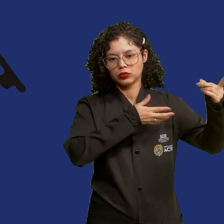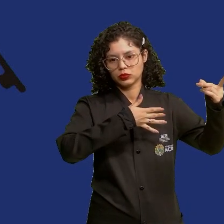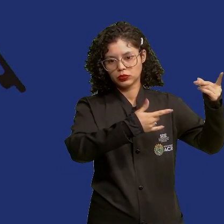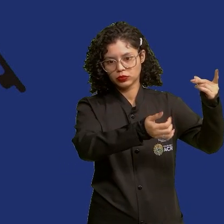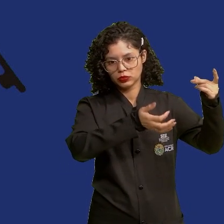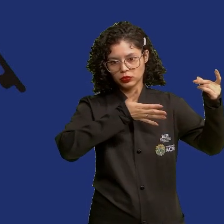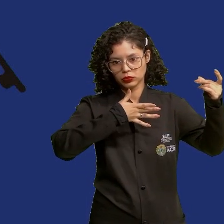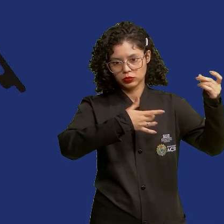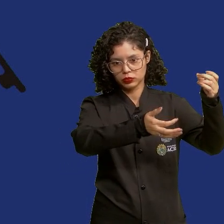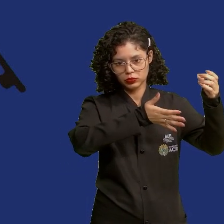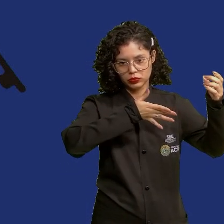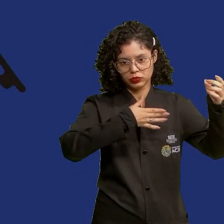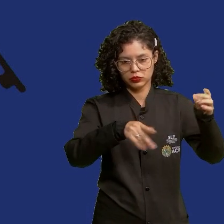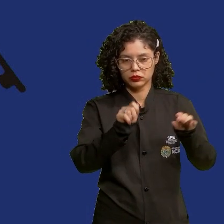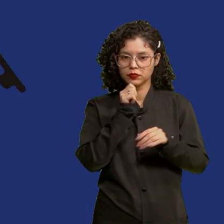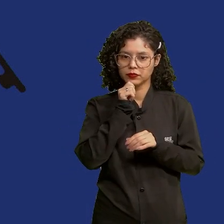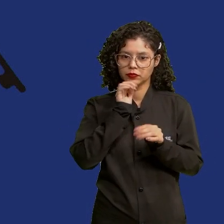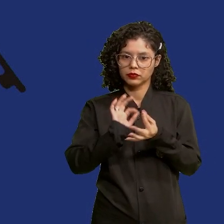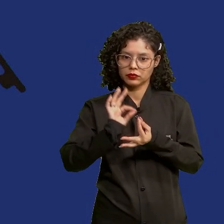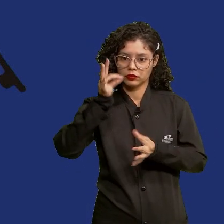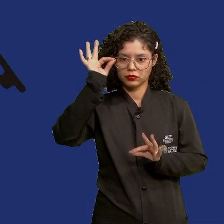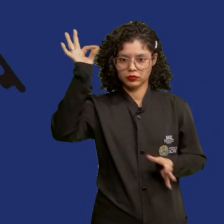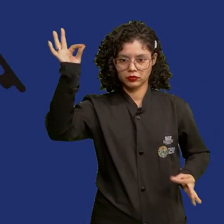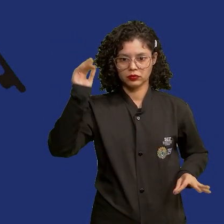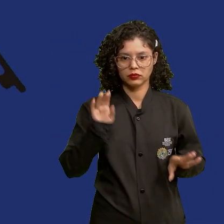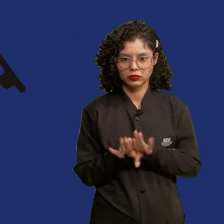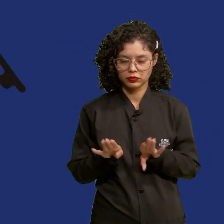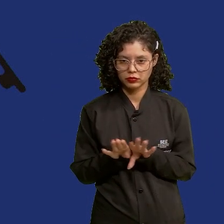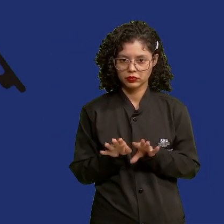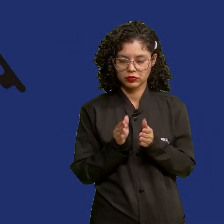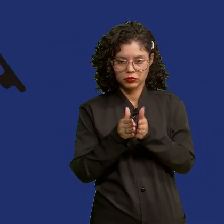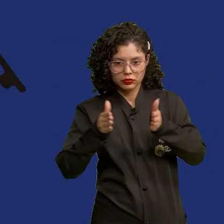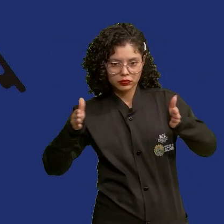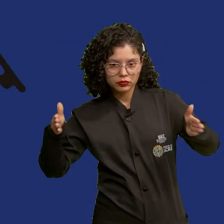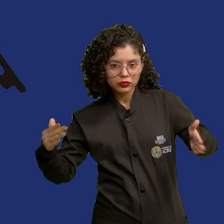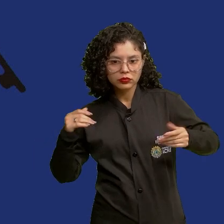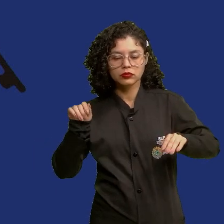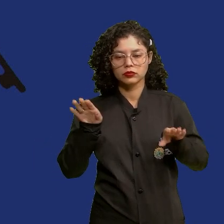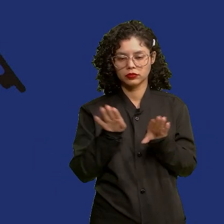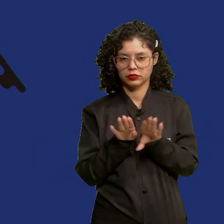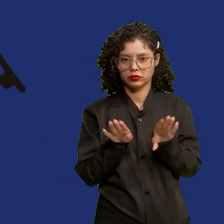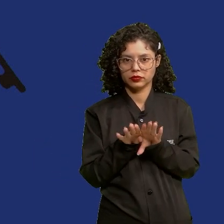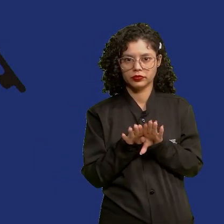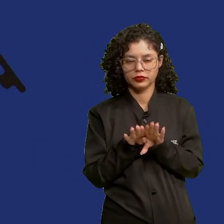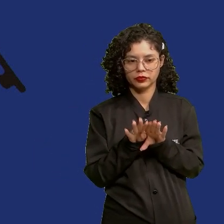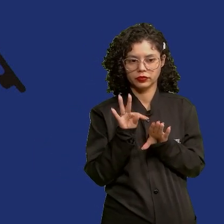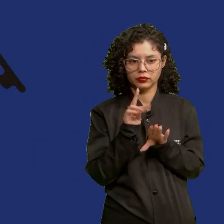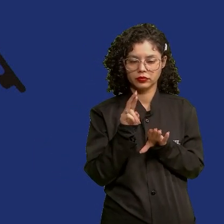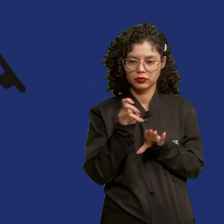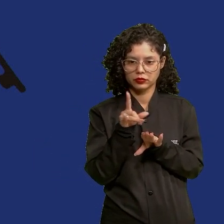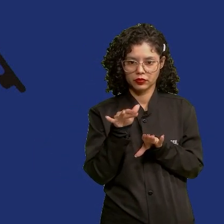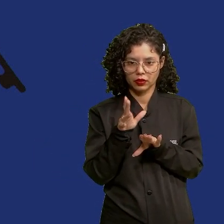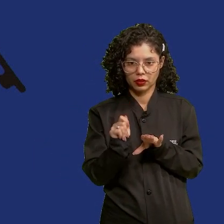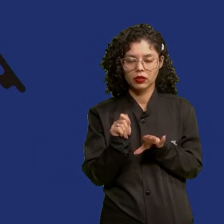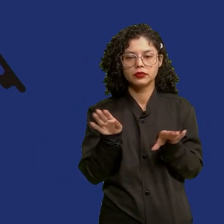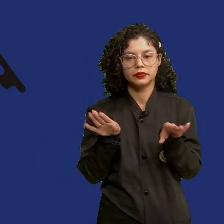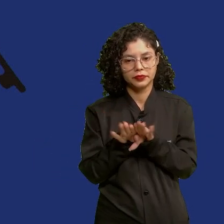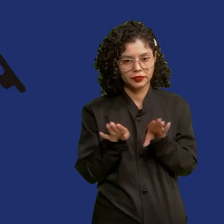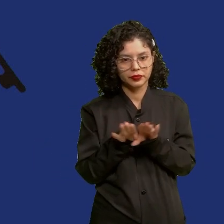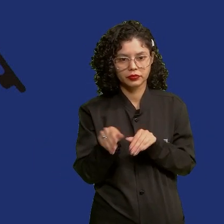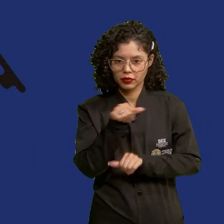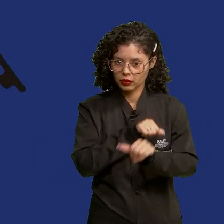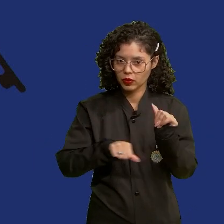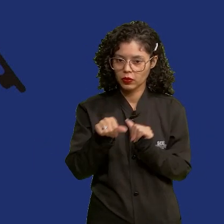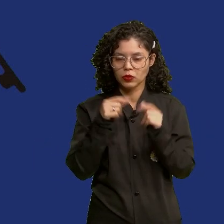essas vibrações. O comprimento, a espessura e a tensão da corda